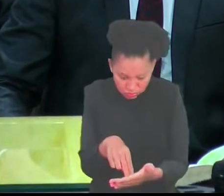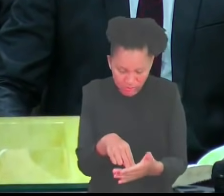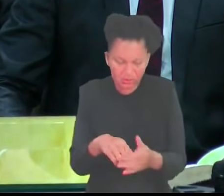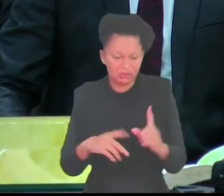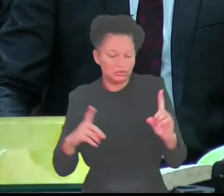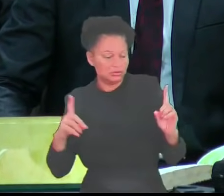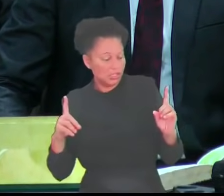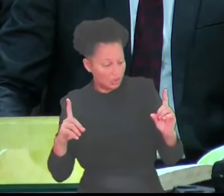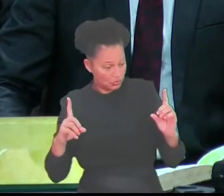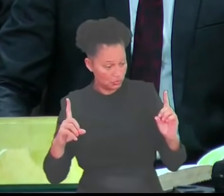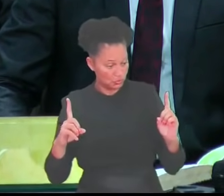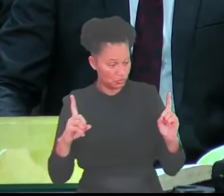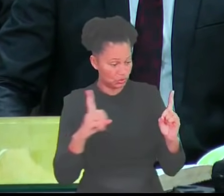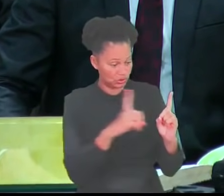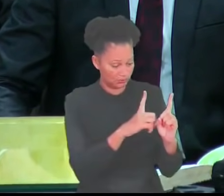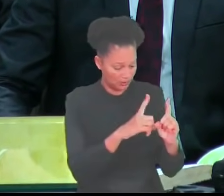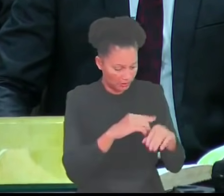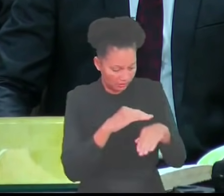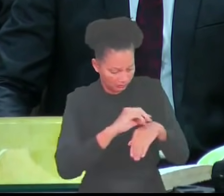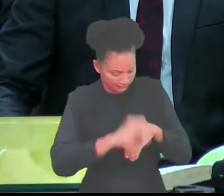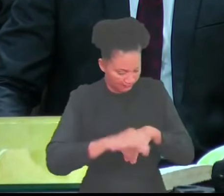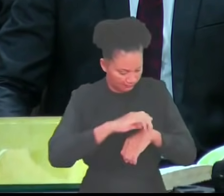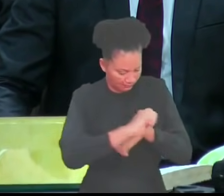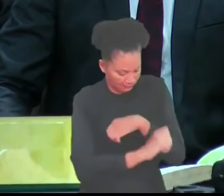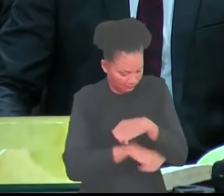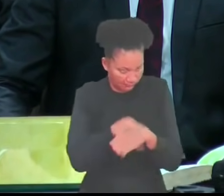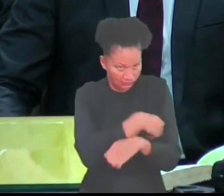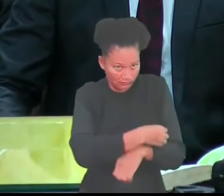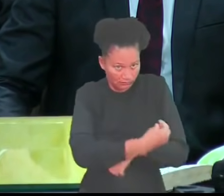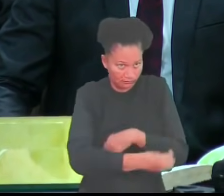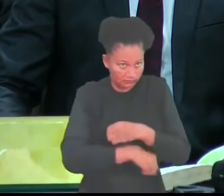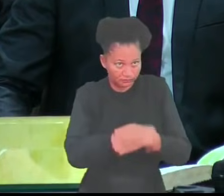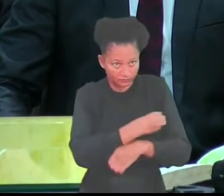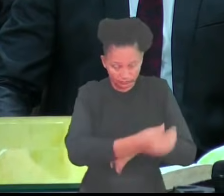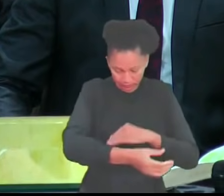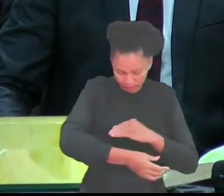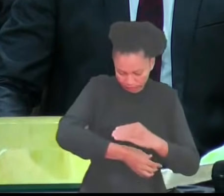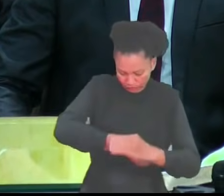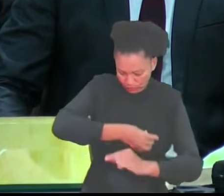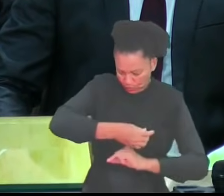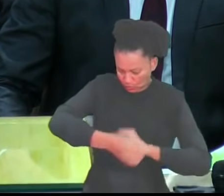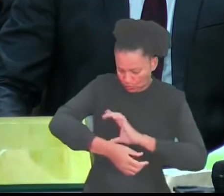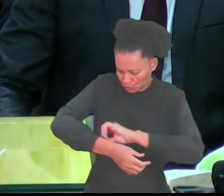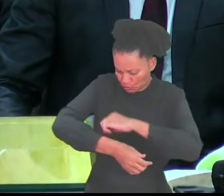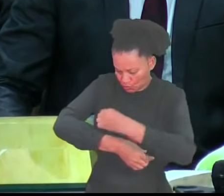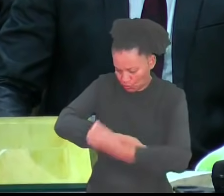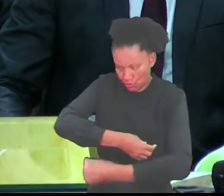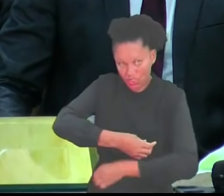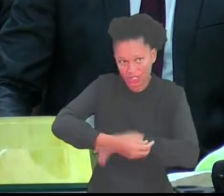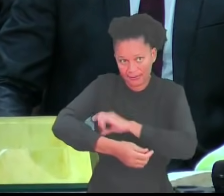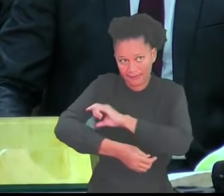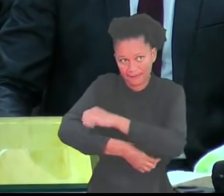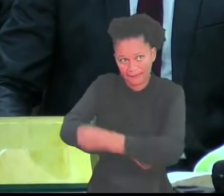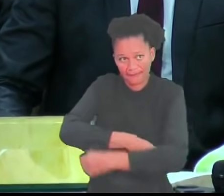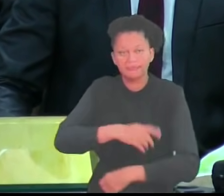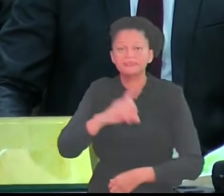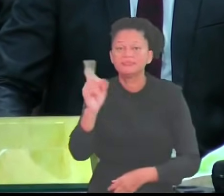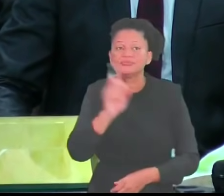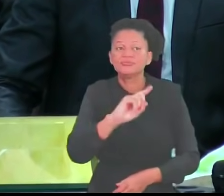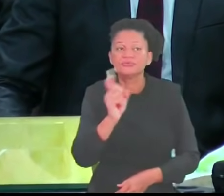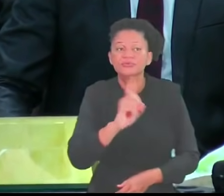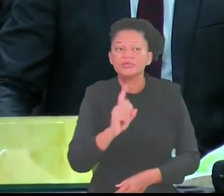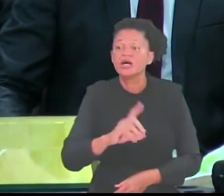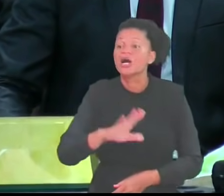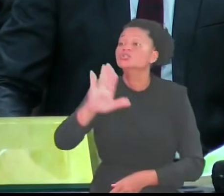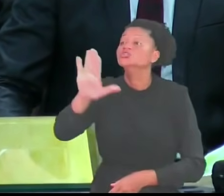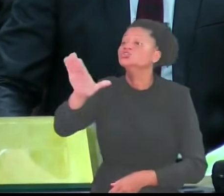e Jesus tira as faixas, desata as faixas. Não é assim que Jesus faz? Hein? Não, senhor. Jesus